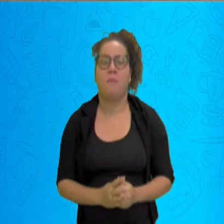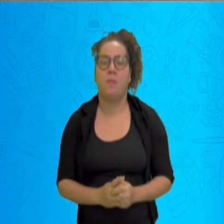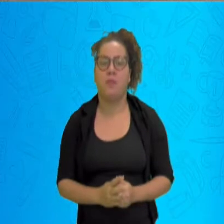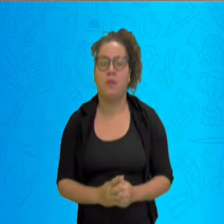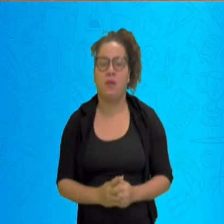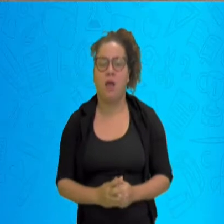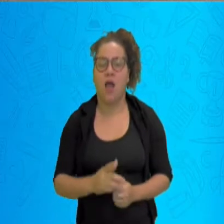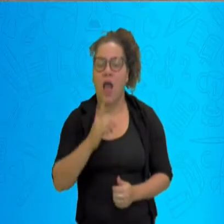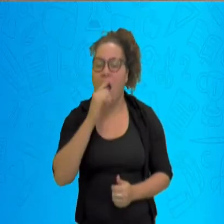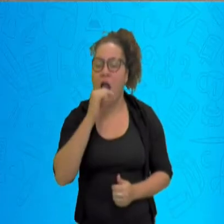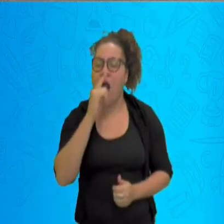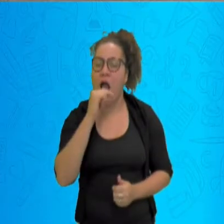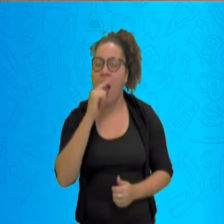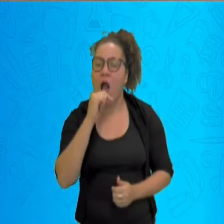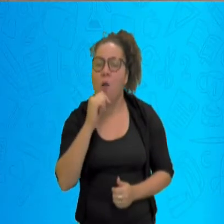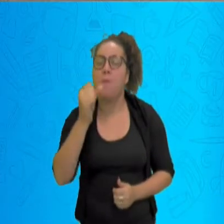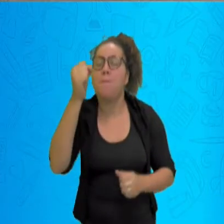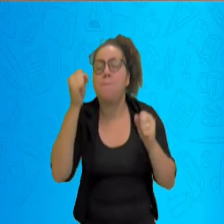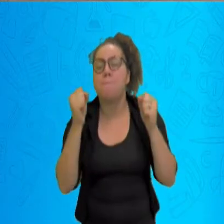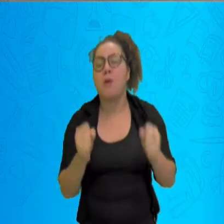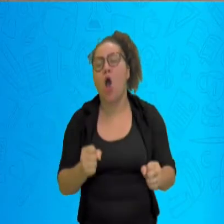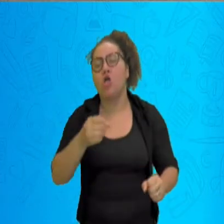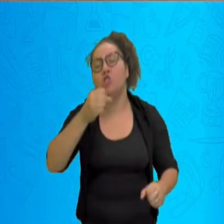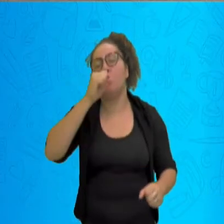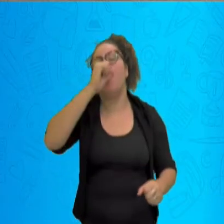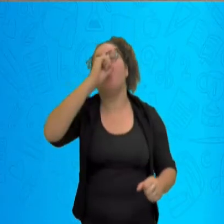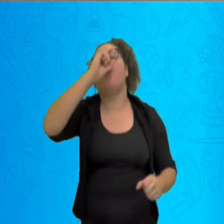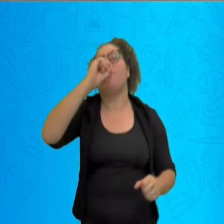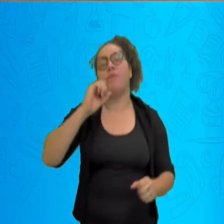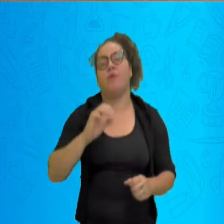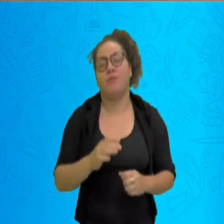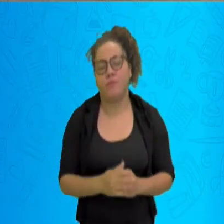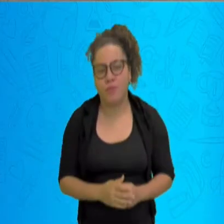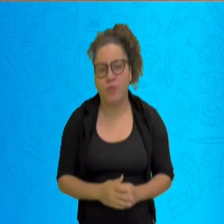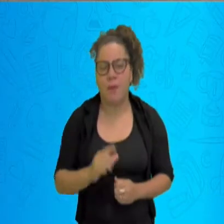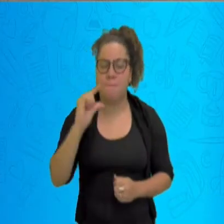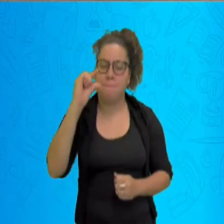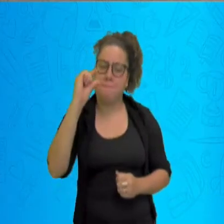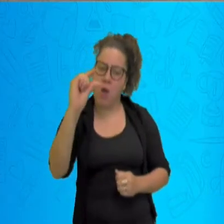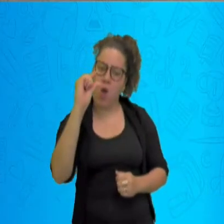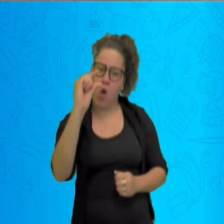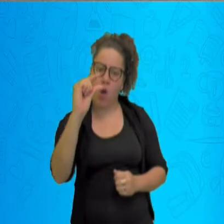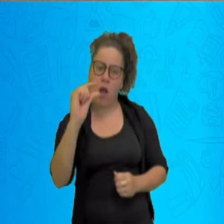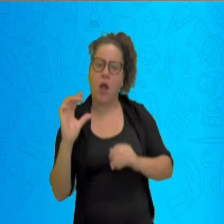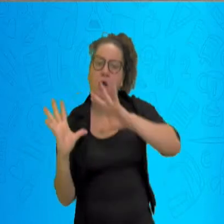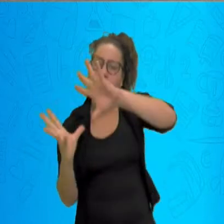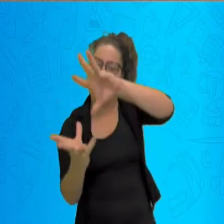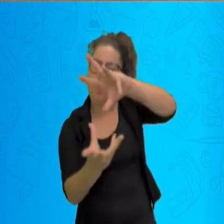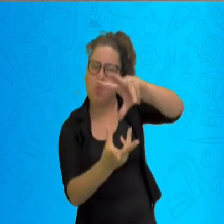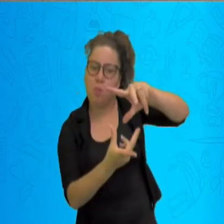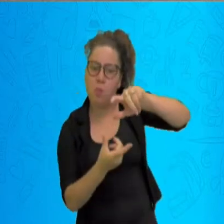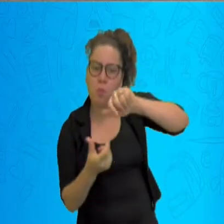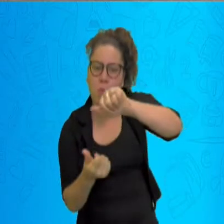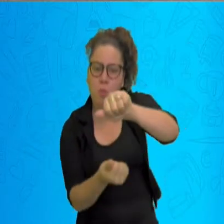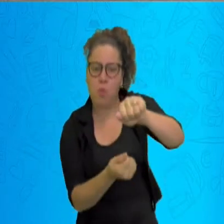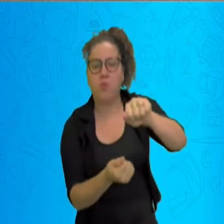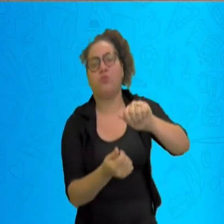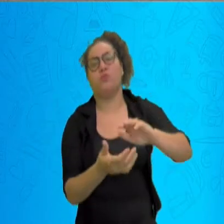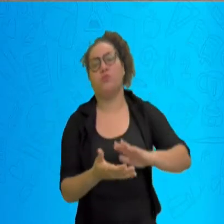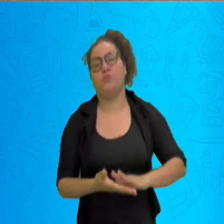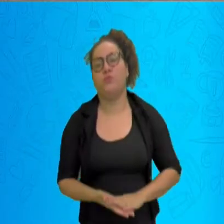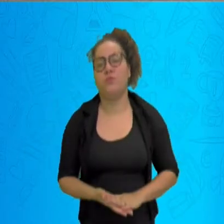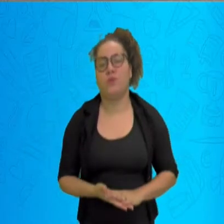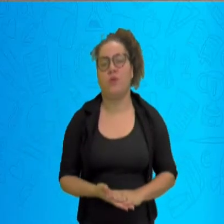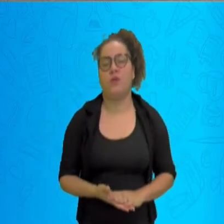água potável, ela é em pequena quantidade no nosso planeta. A água que